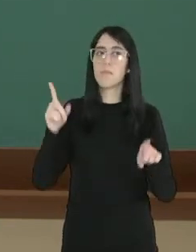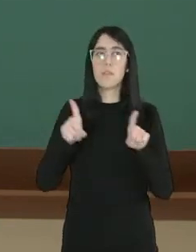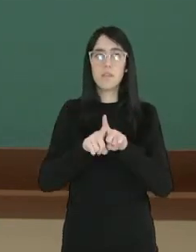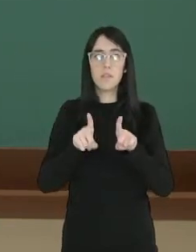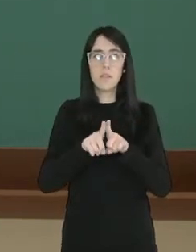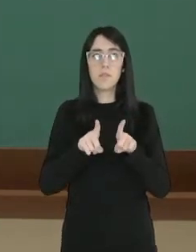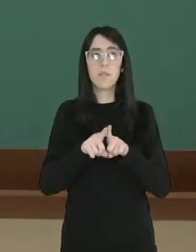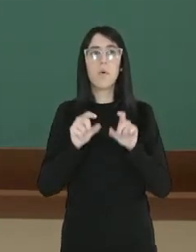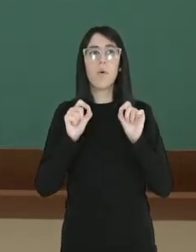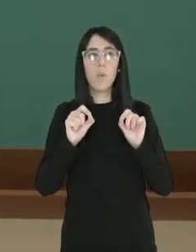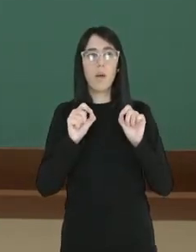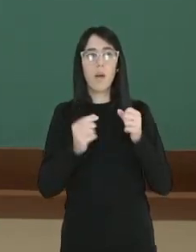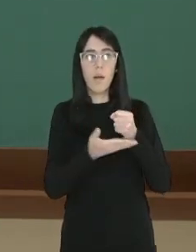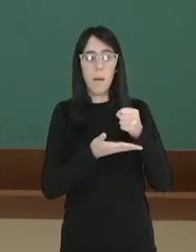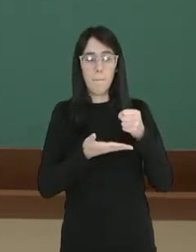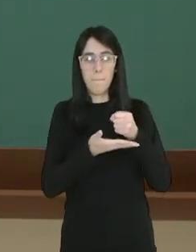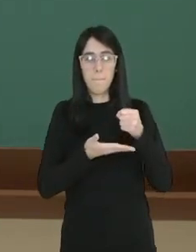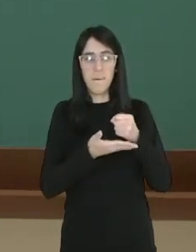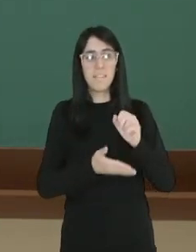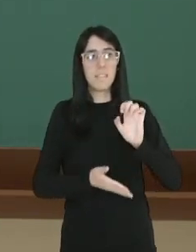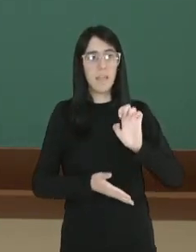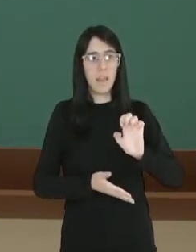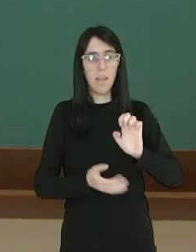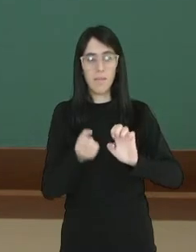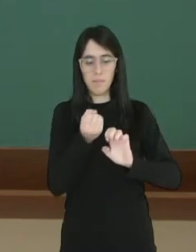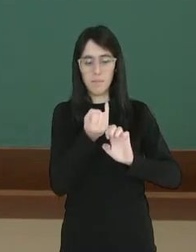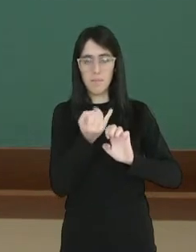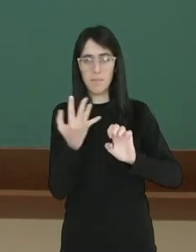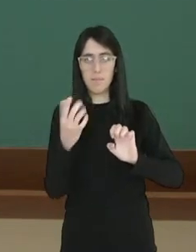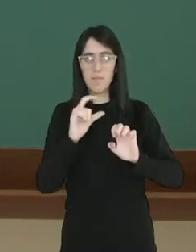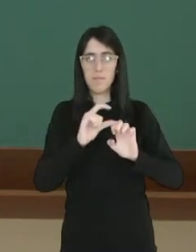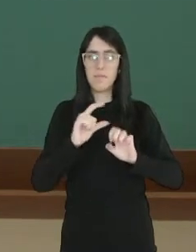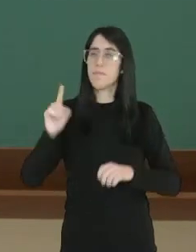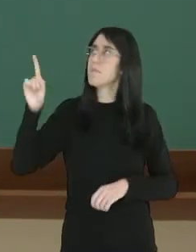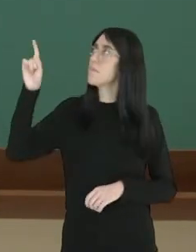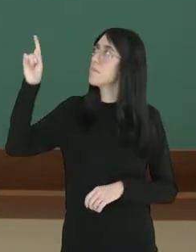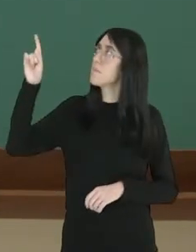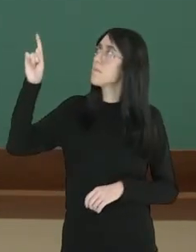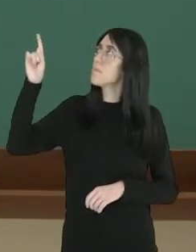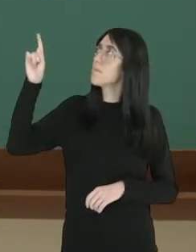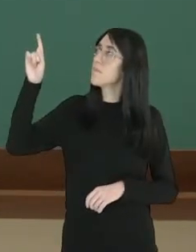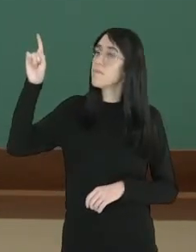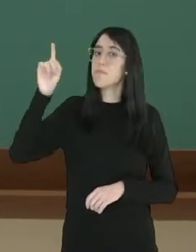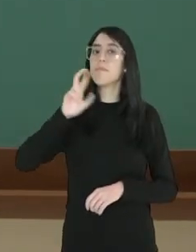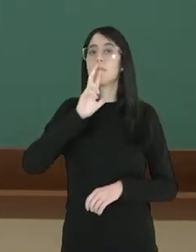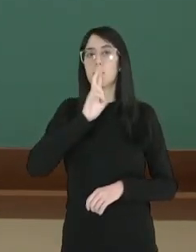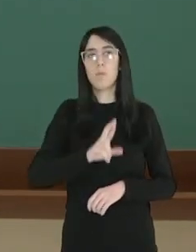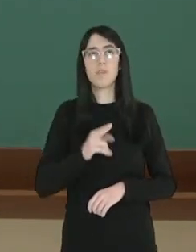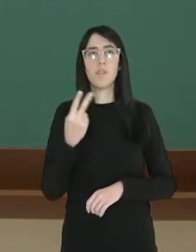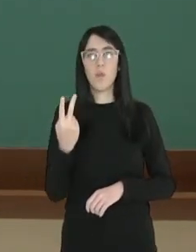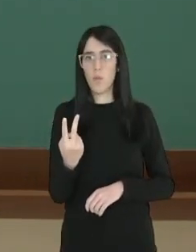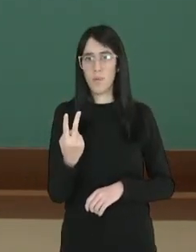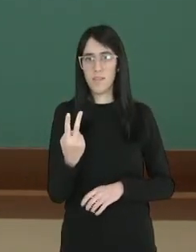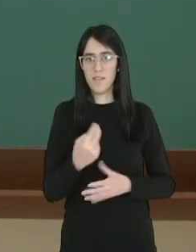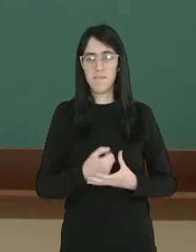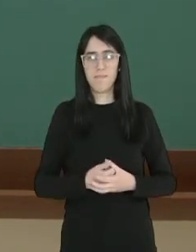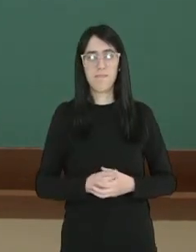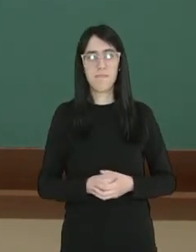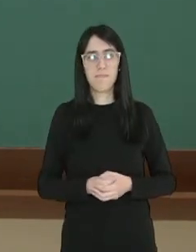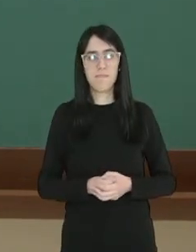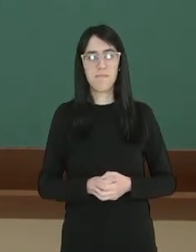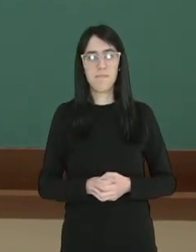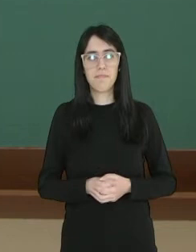Significa que a minha base E elevada a esse valor resulta no 2.